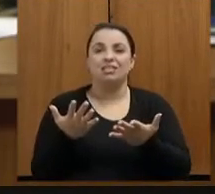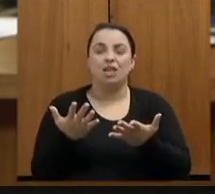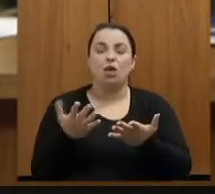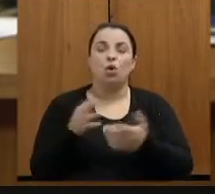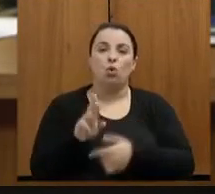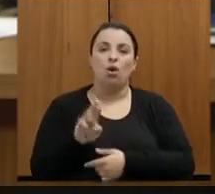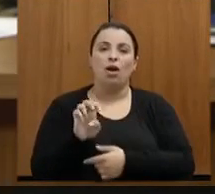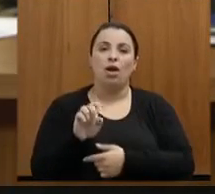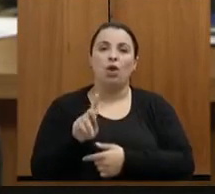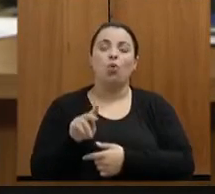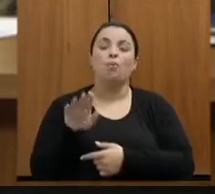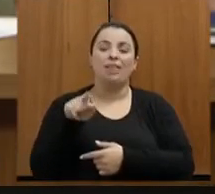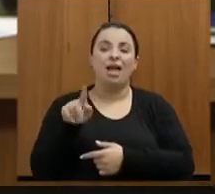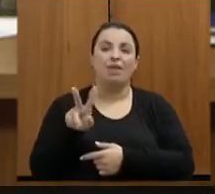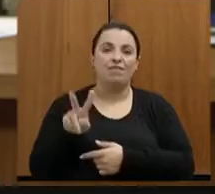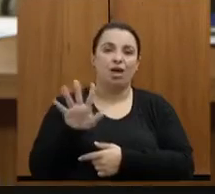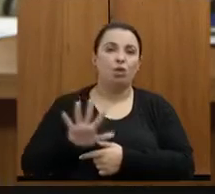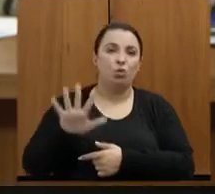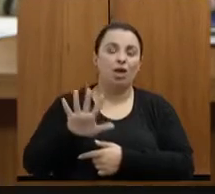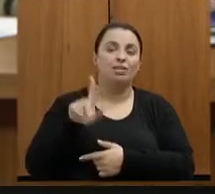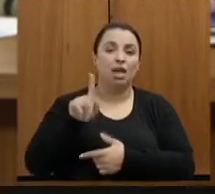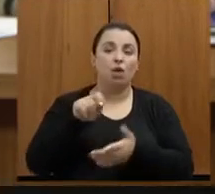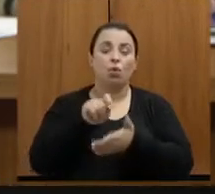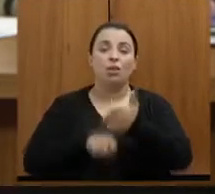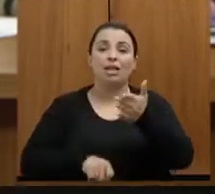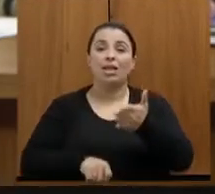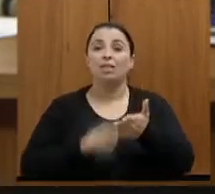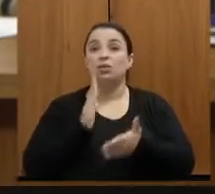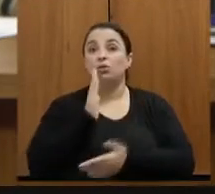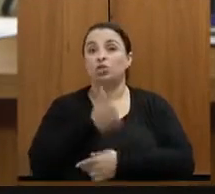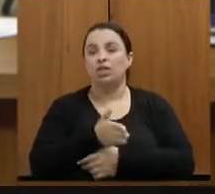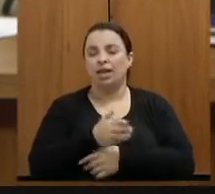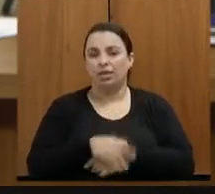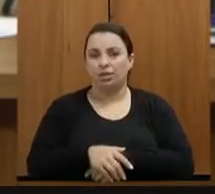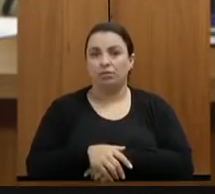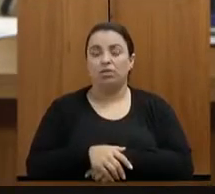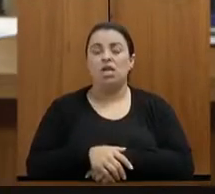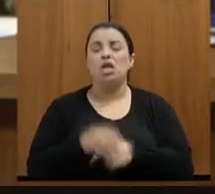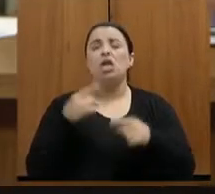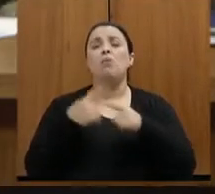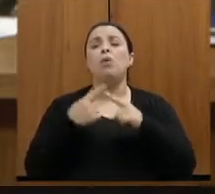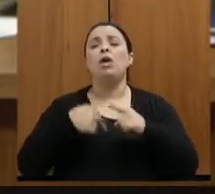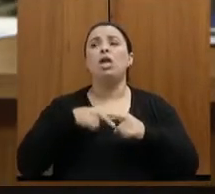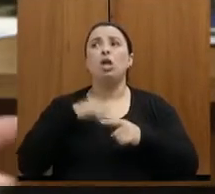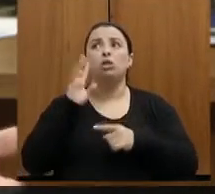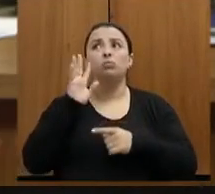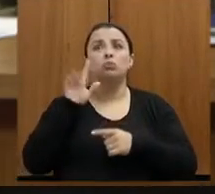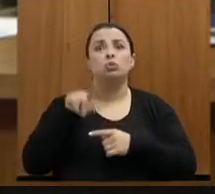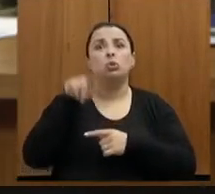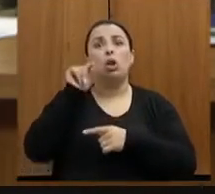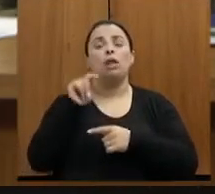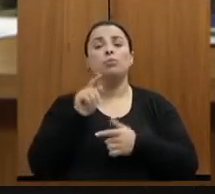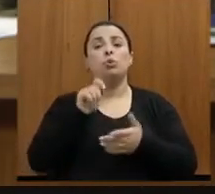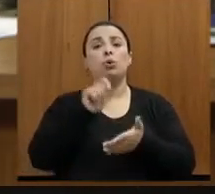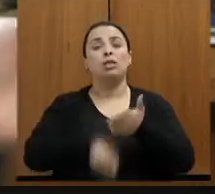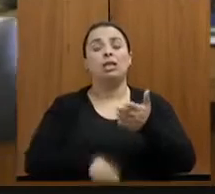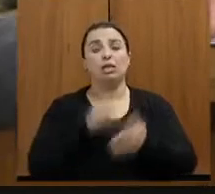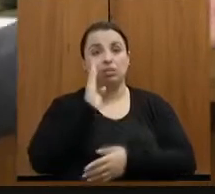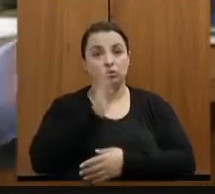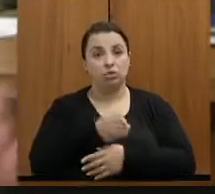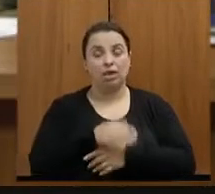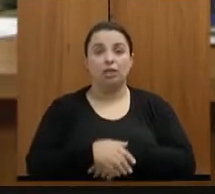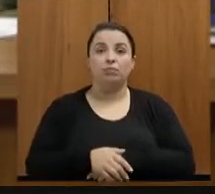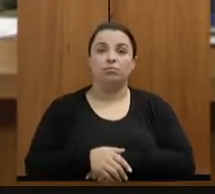é nesse sentido de contratação direta. E por que fizemos contratação direta? Inicialmente, o espírito